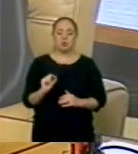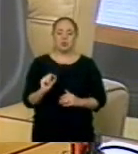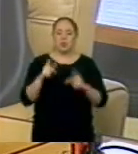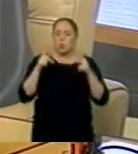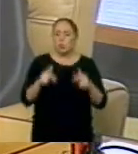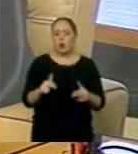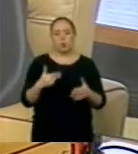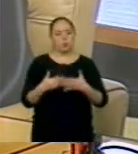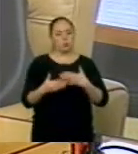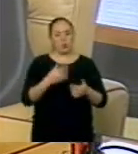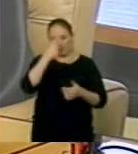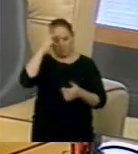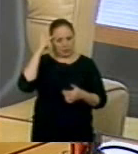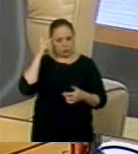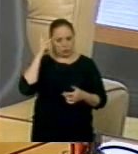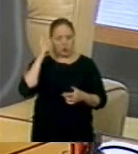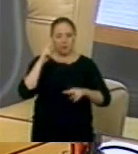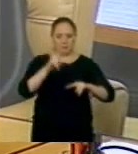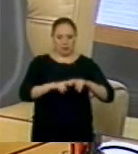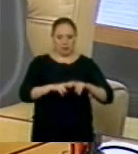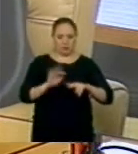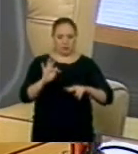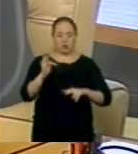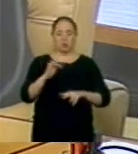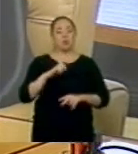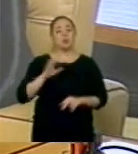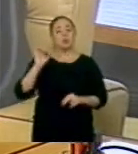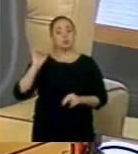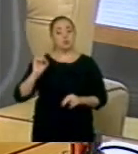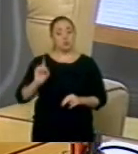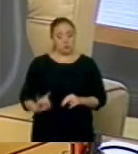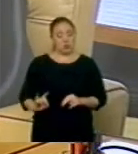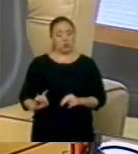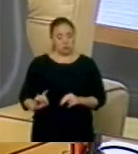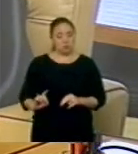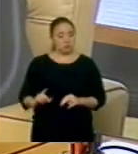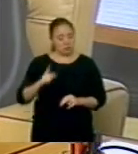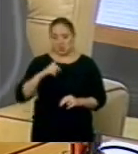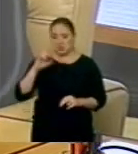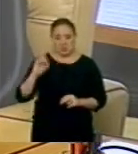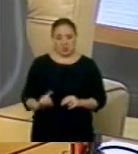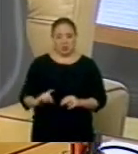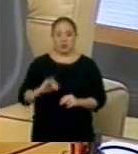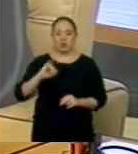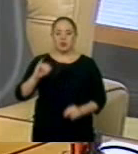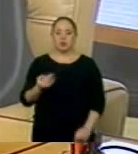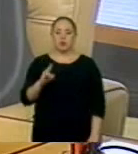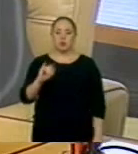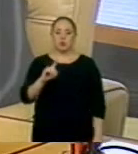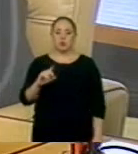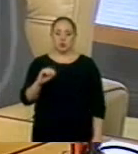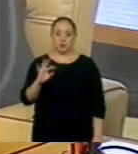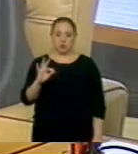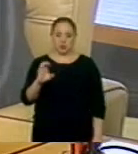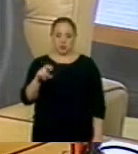qualquer cidadão preso em flagrante delito, um direito inarrevedável a um juízo técnico